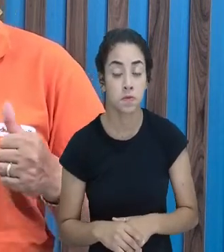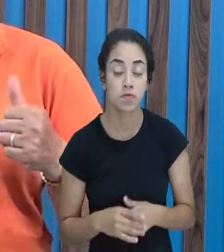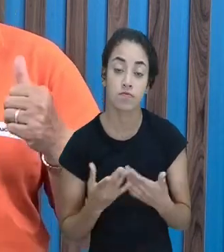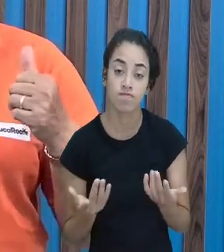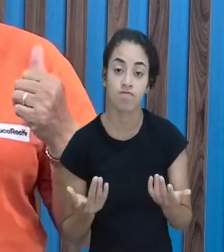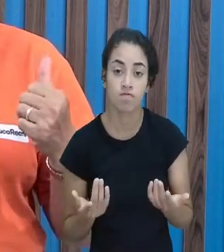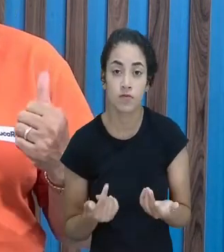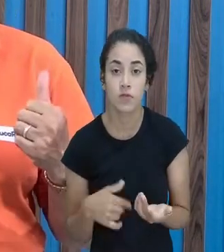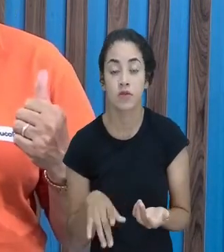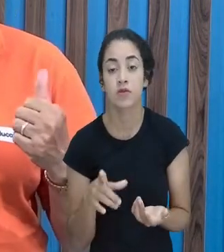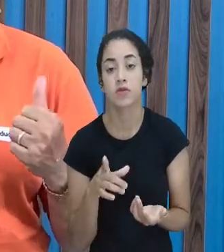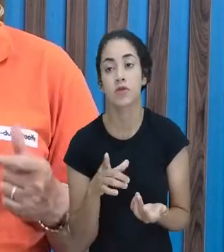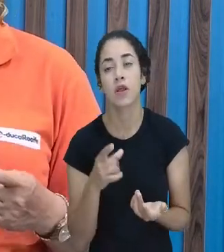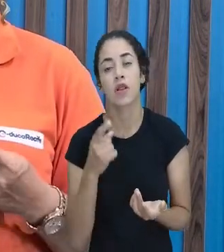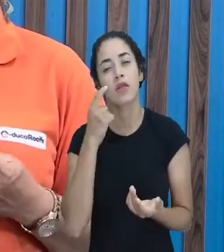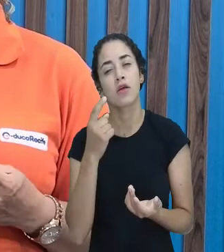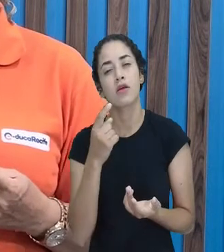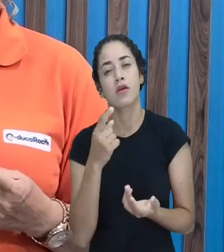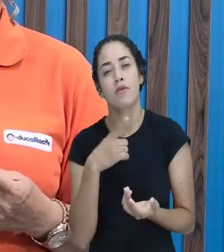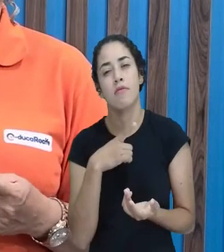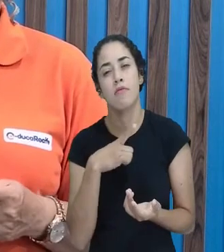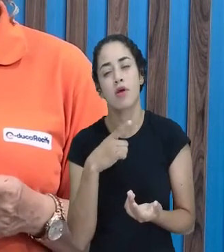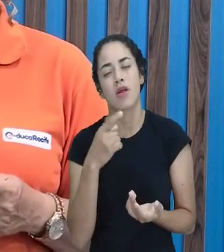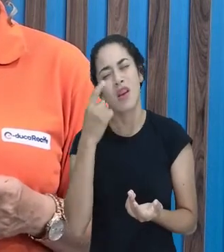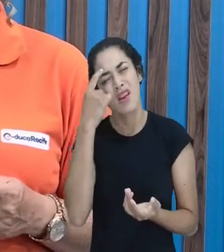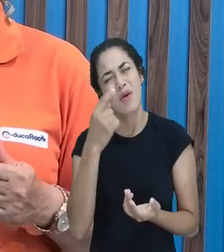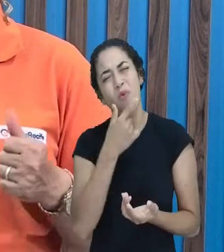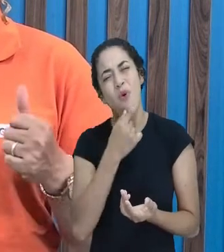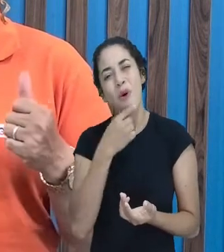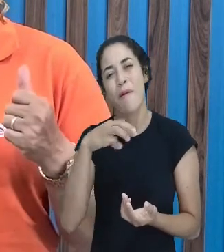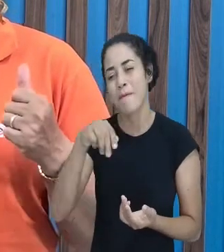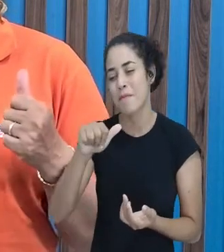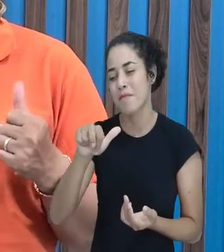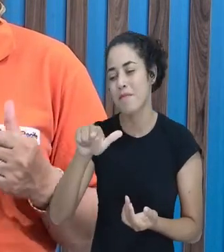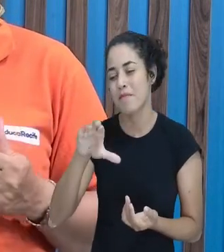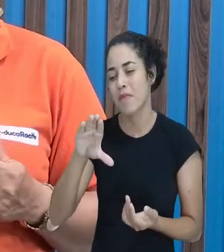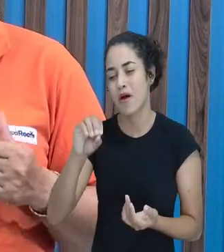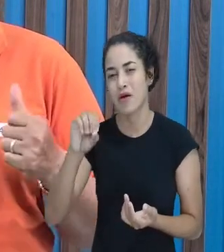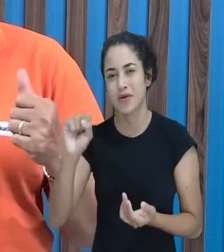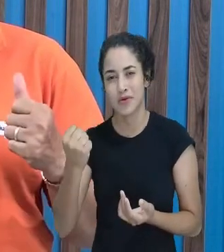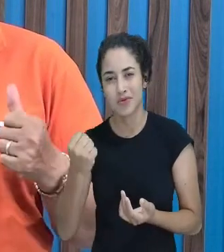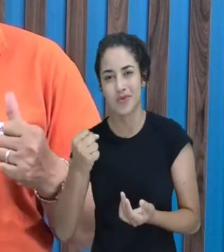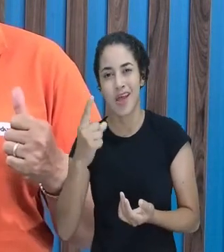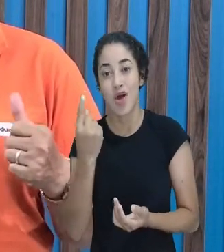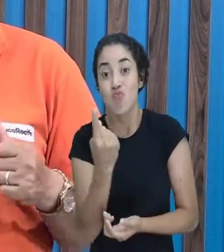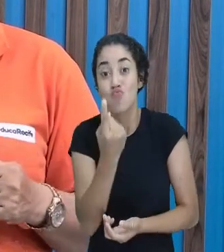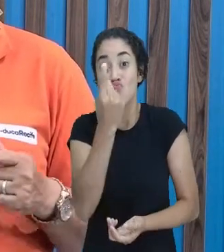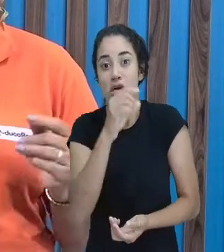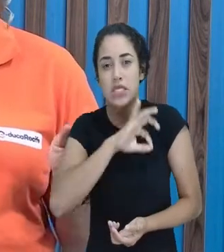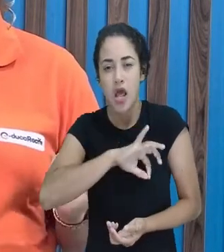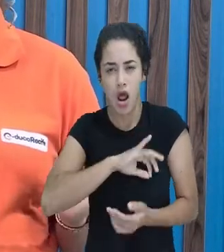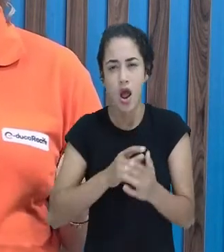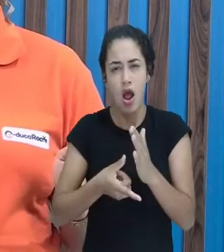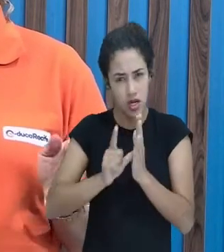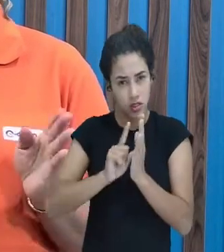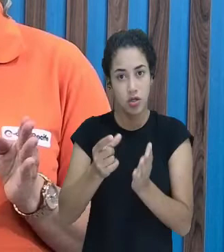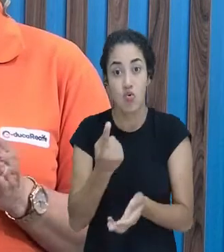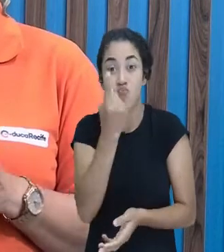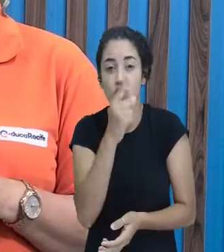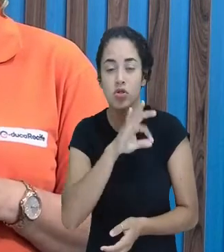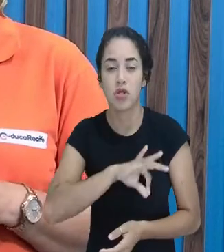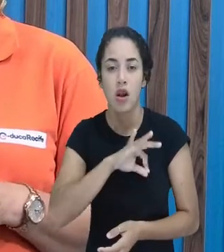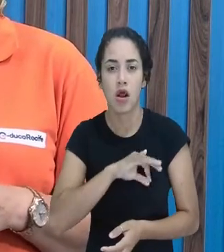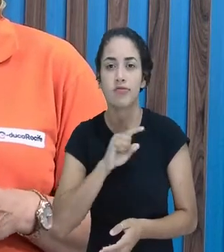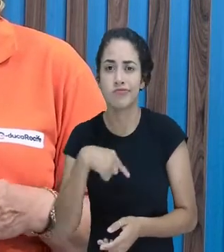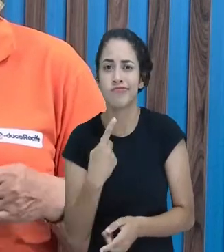que o Marcos era 1 salário mínimo, lembram? E a gente fez exatamente toda aquela